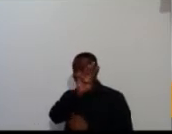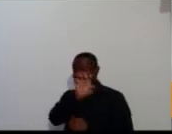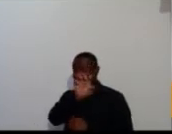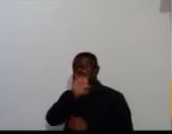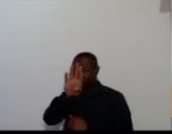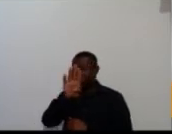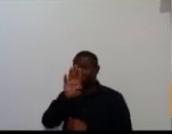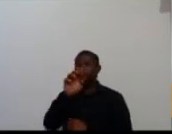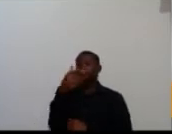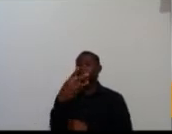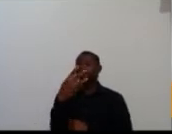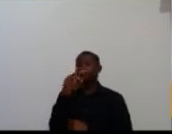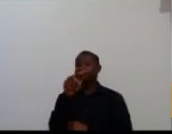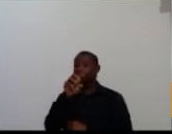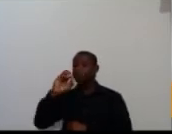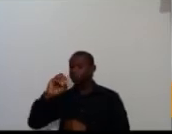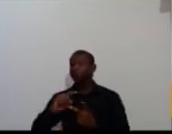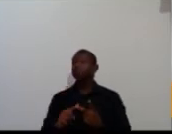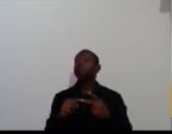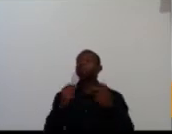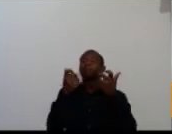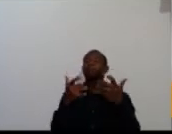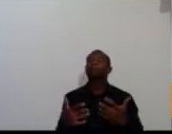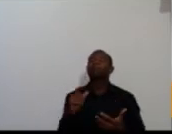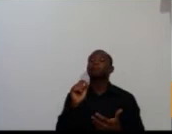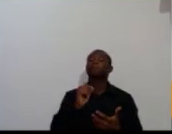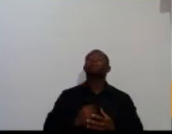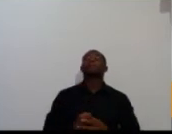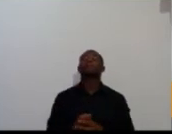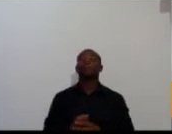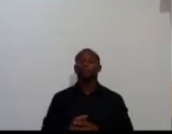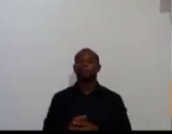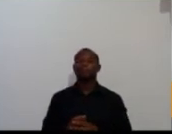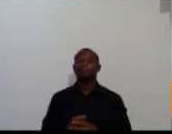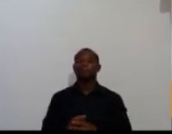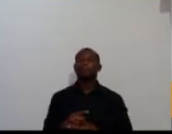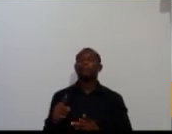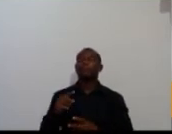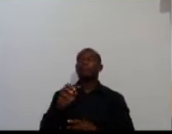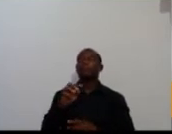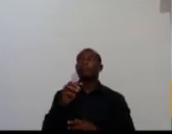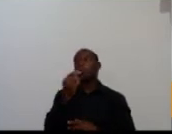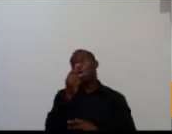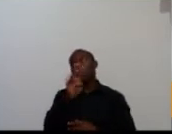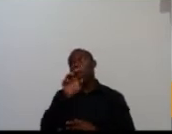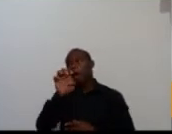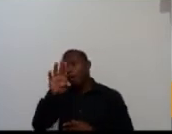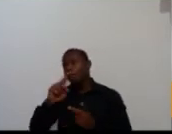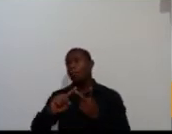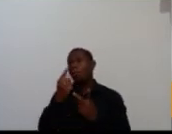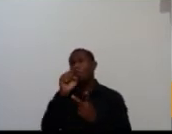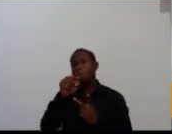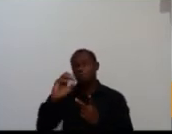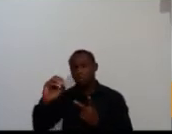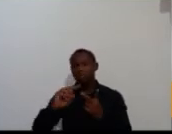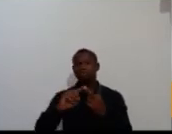isso, ela fala que a web 1.0 e a 2.0 o conceito já está bem, vamos dizer assim, efetivo, né? Já está bem